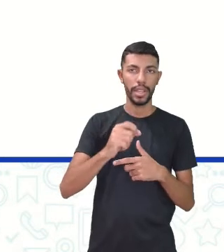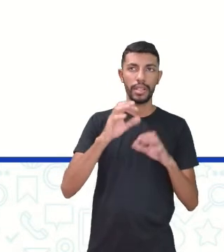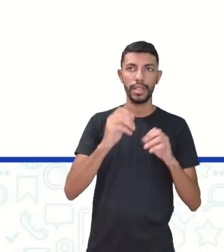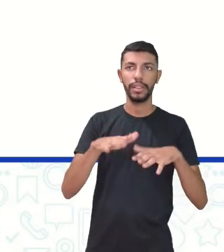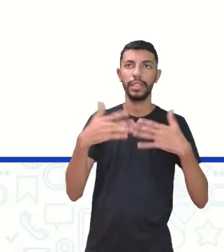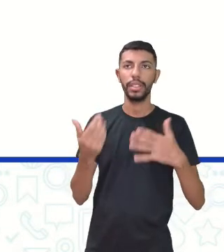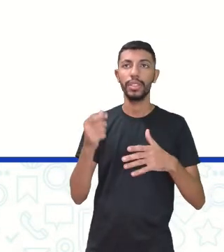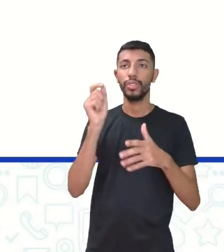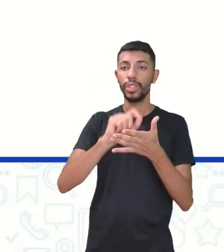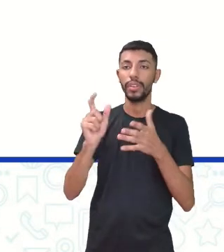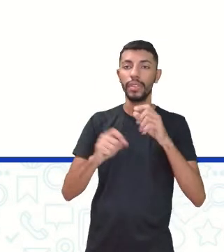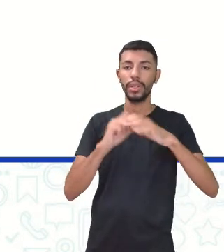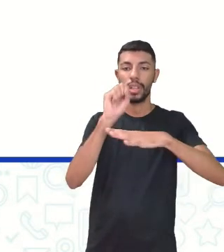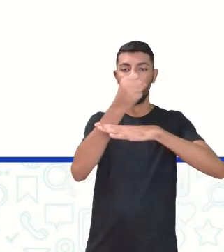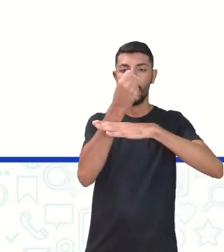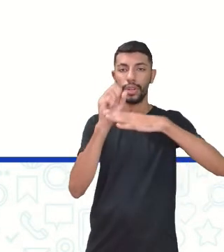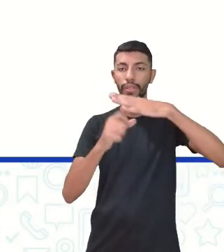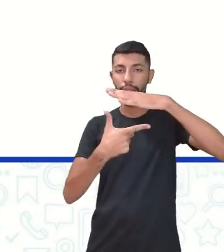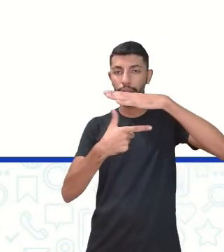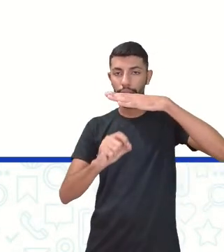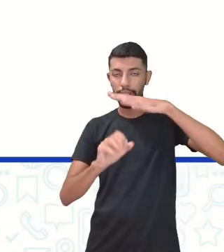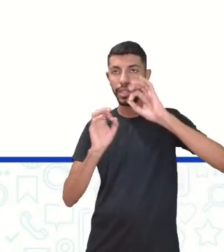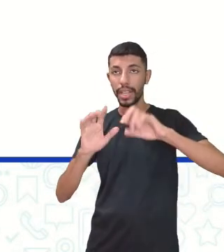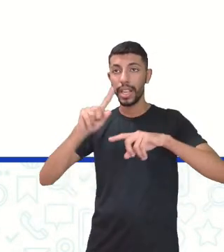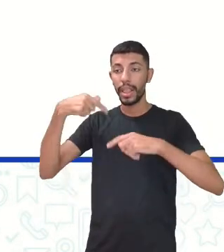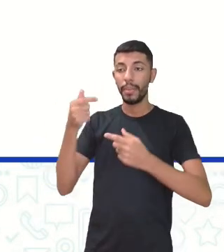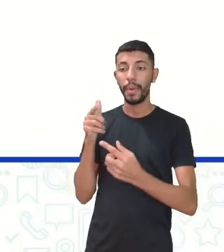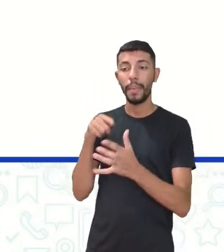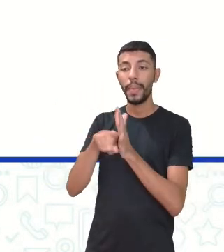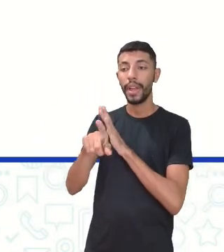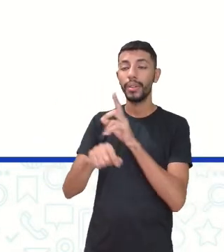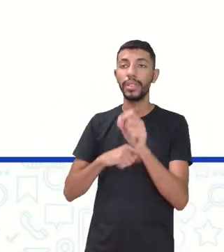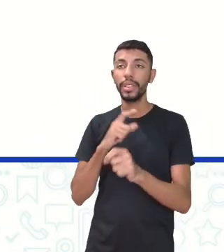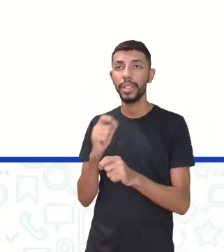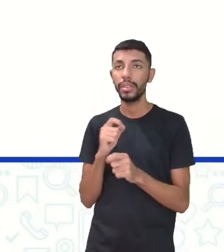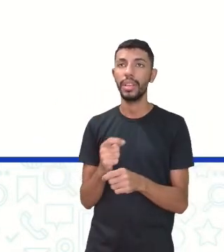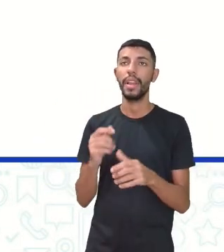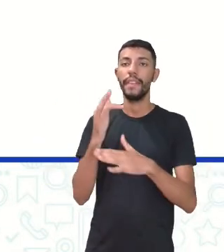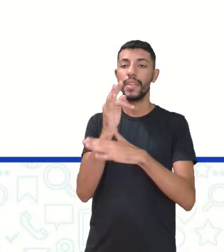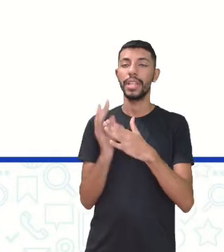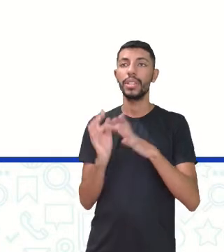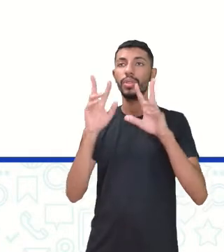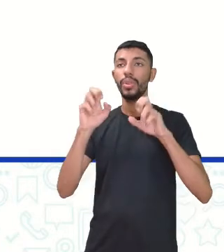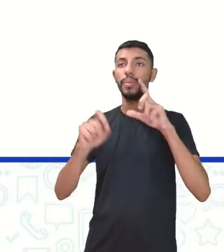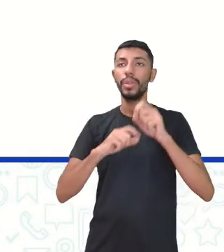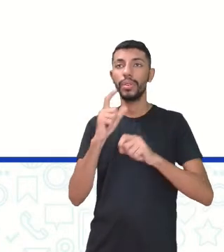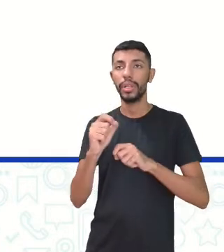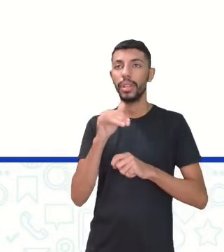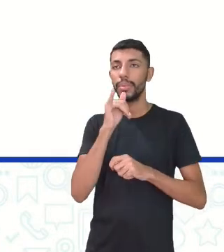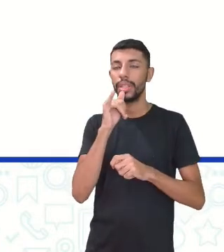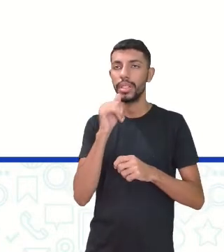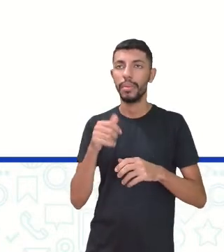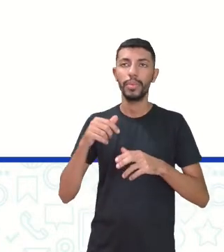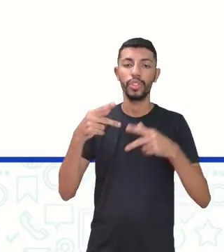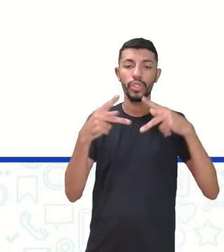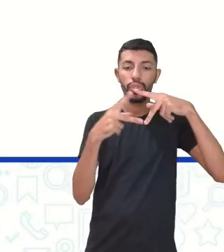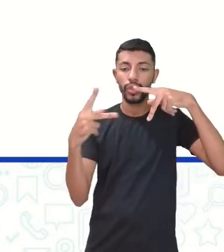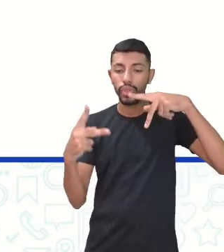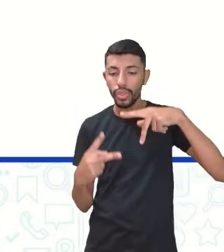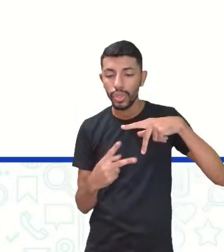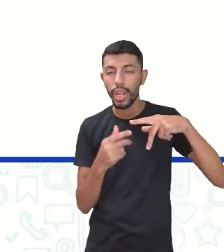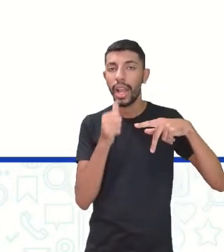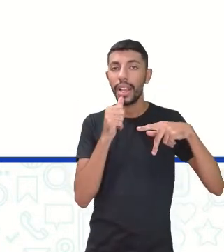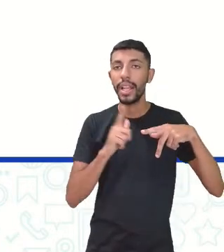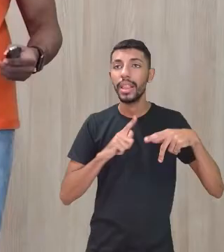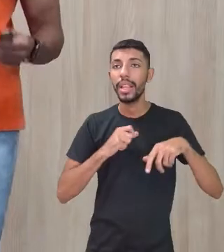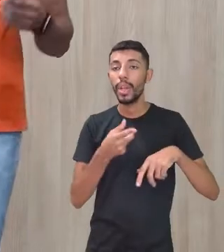Depois eu perguntei a fração que representa a quantidade de pedaços que sobraram, tá? Então se são 20, ele comeu